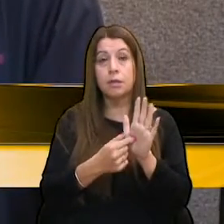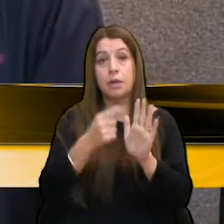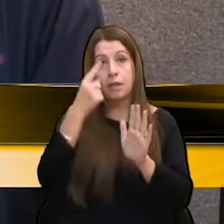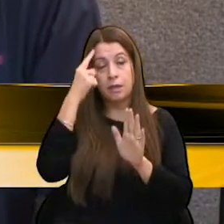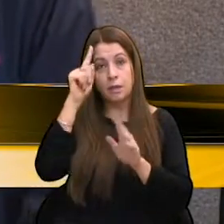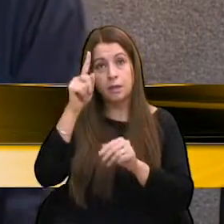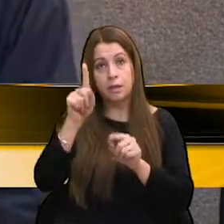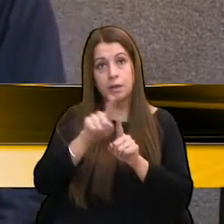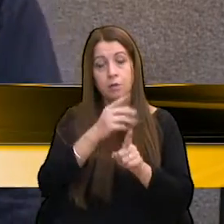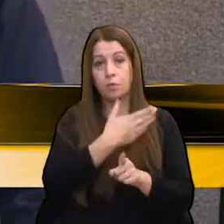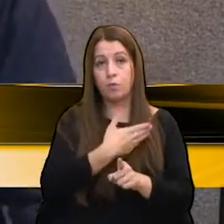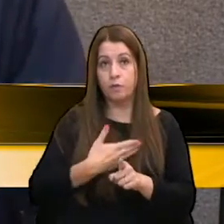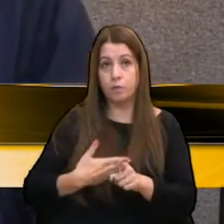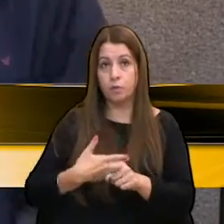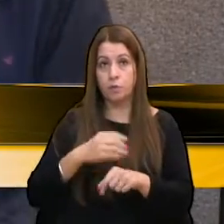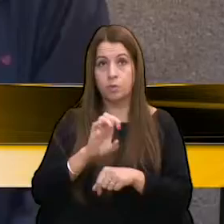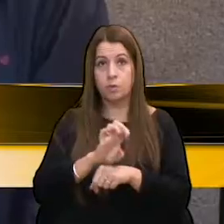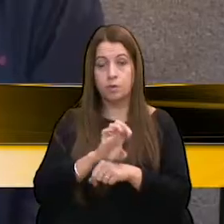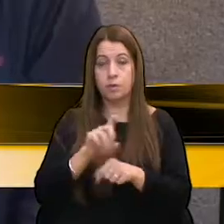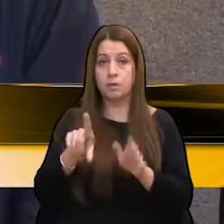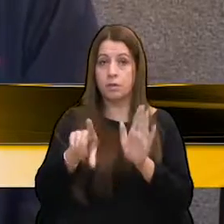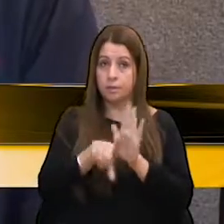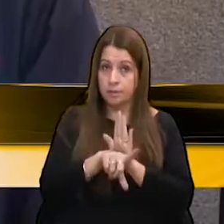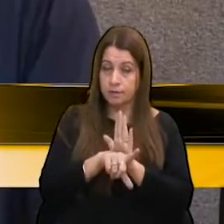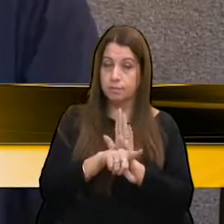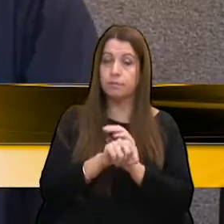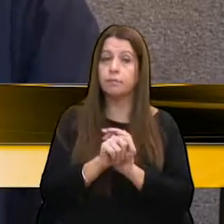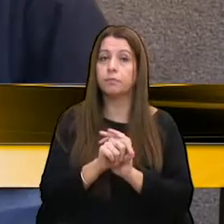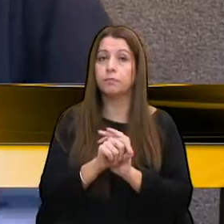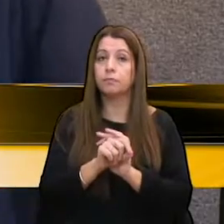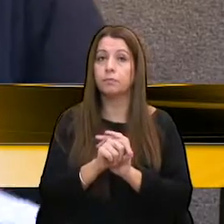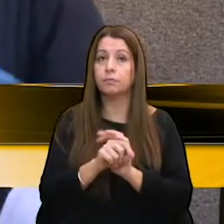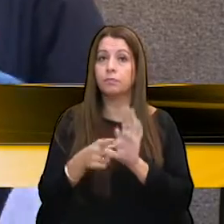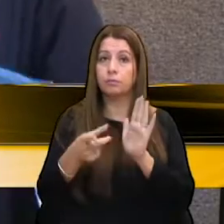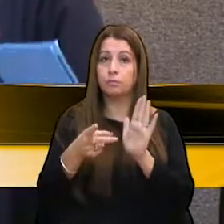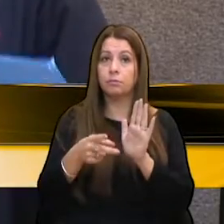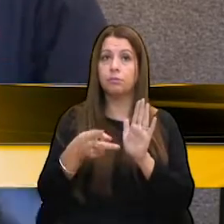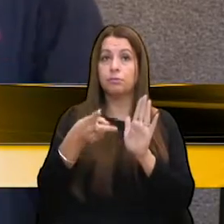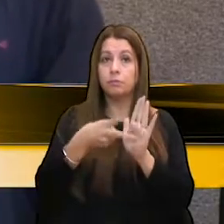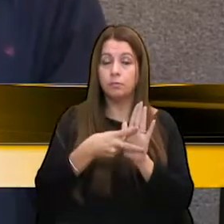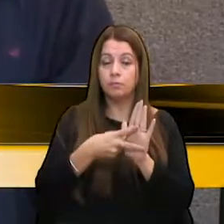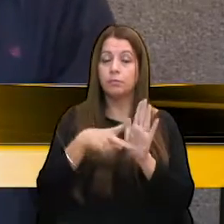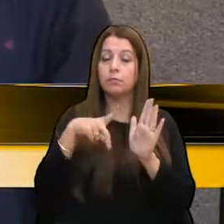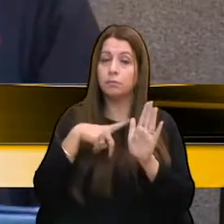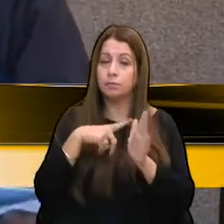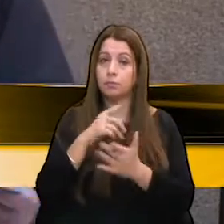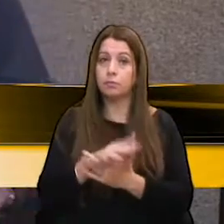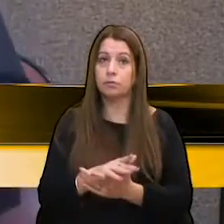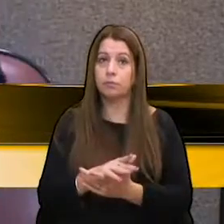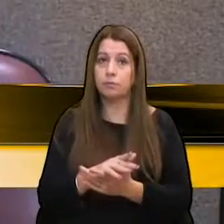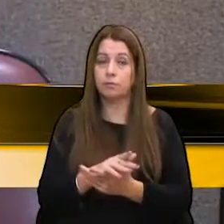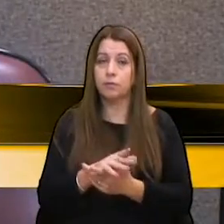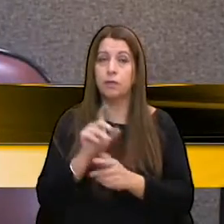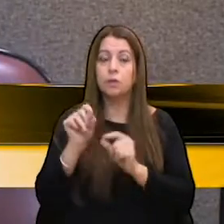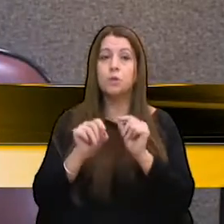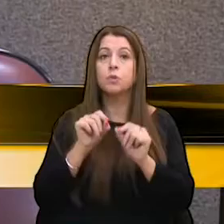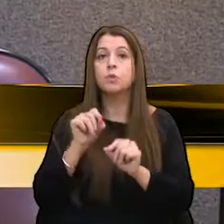privativa do governador do Estado as leis que, inciso 2º, dispõem